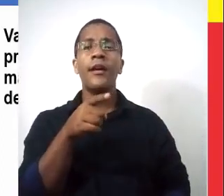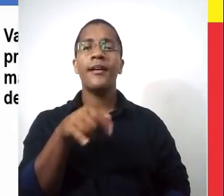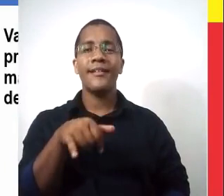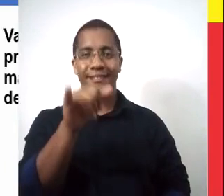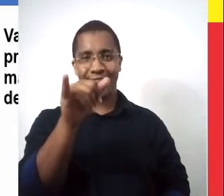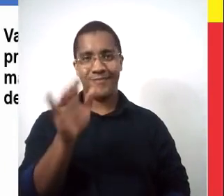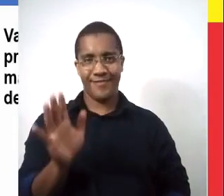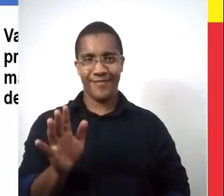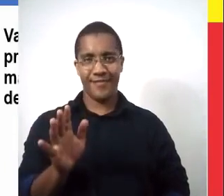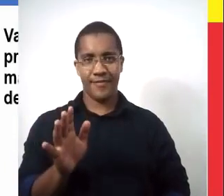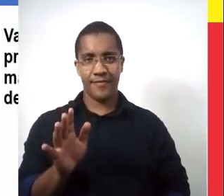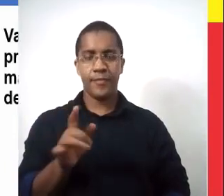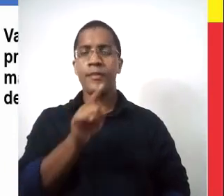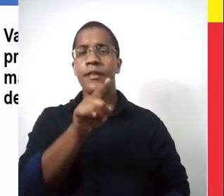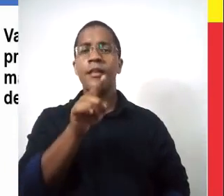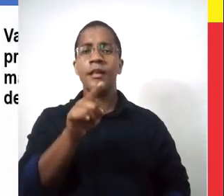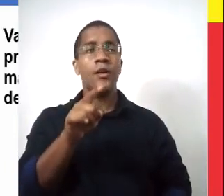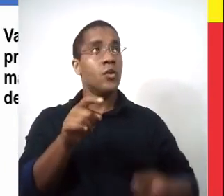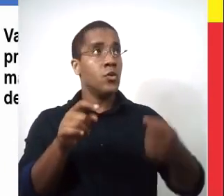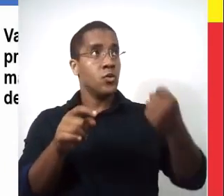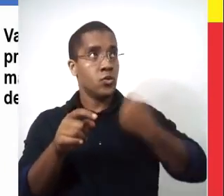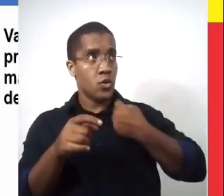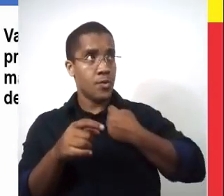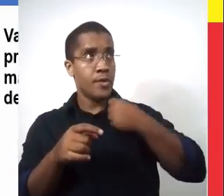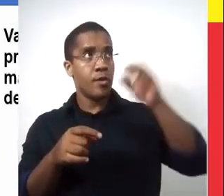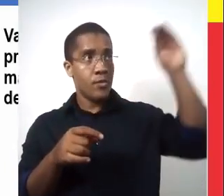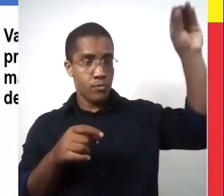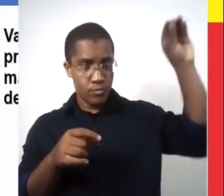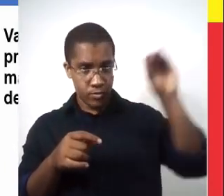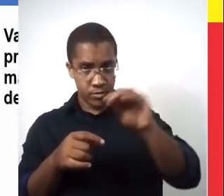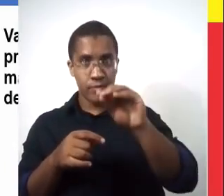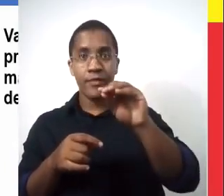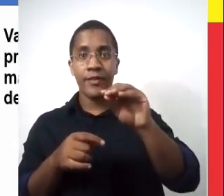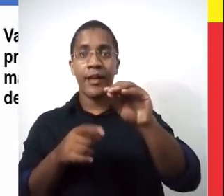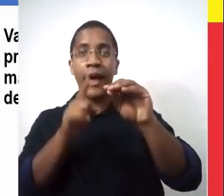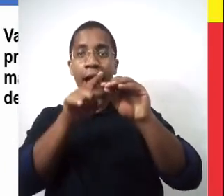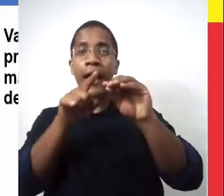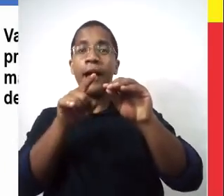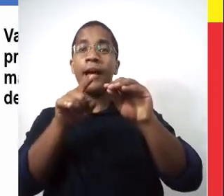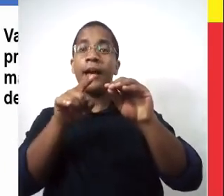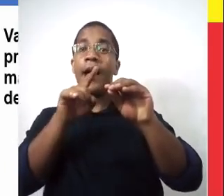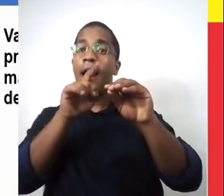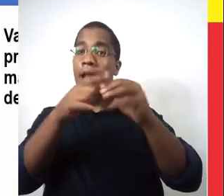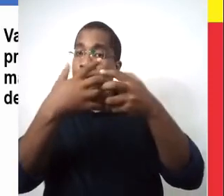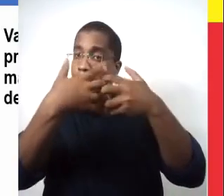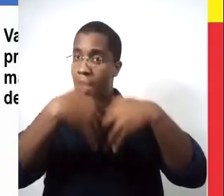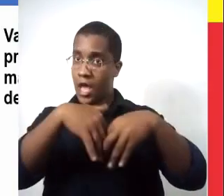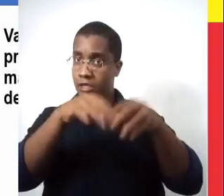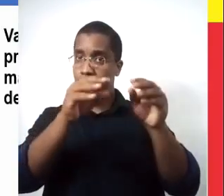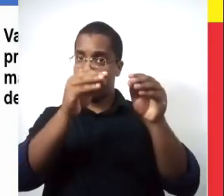como Y. Então, entra um número, a máquina processa, que é a lei da formação da máquina, e